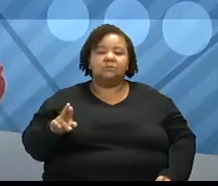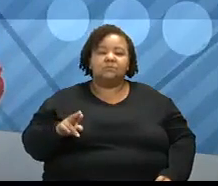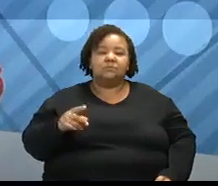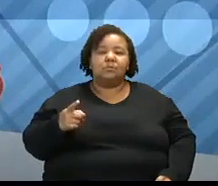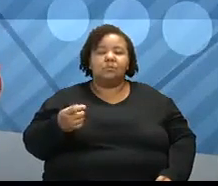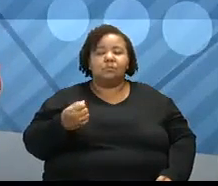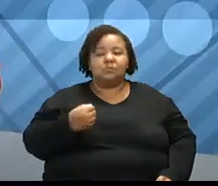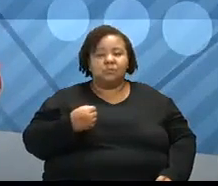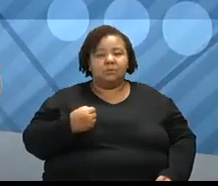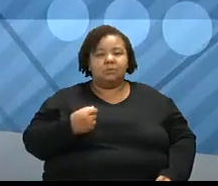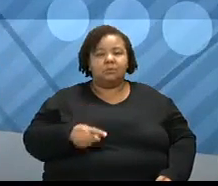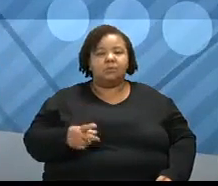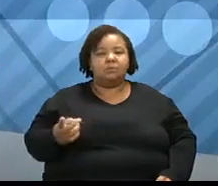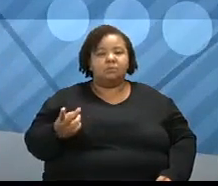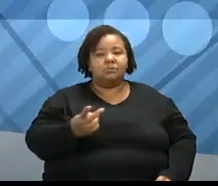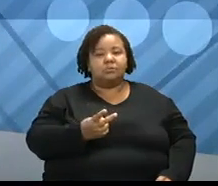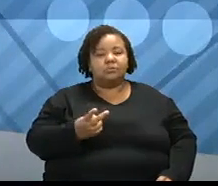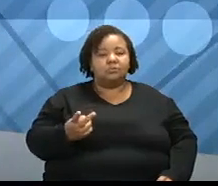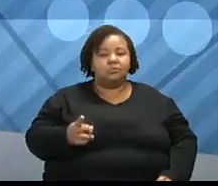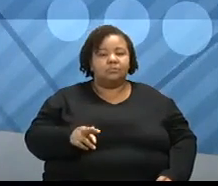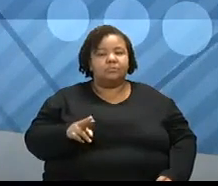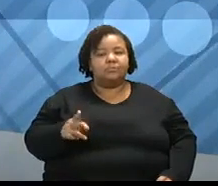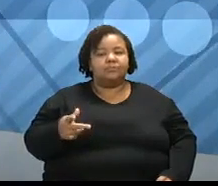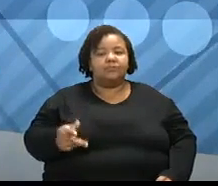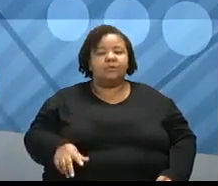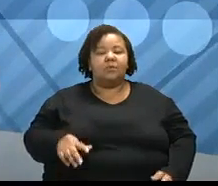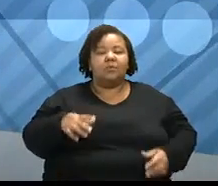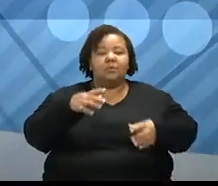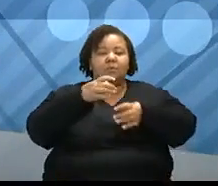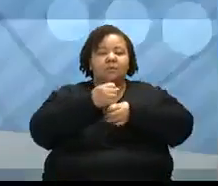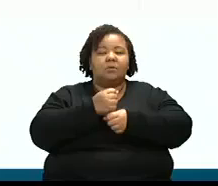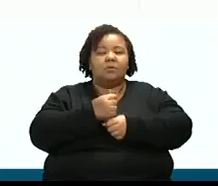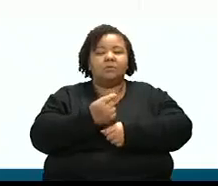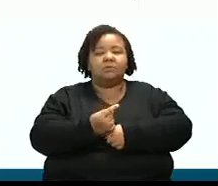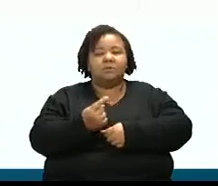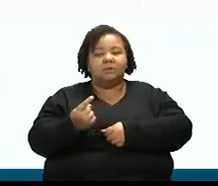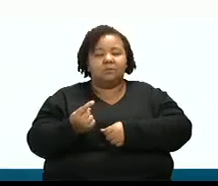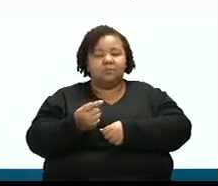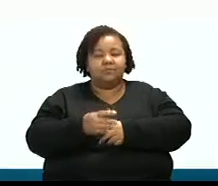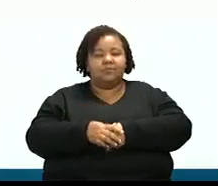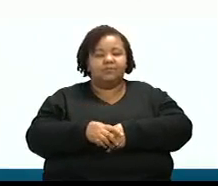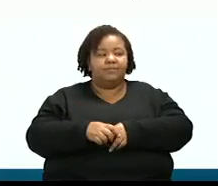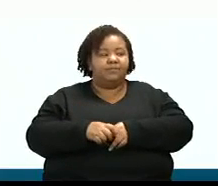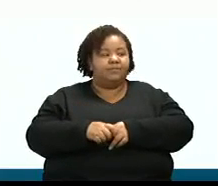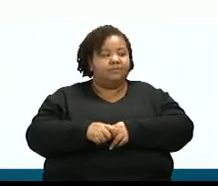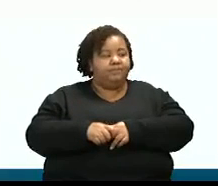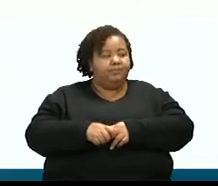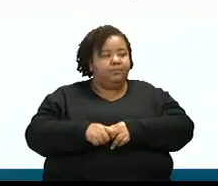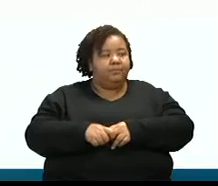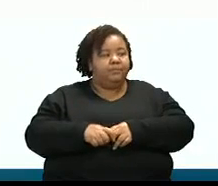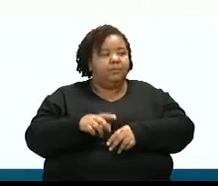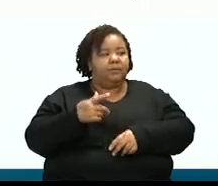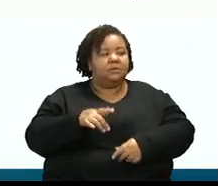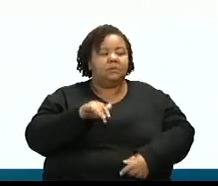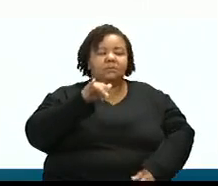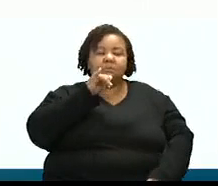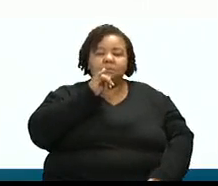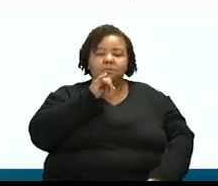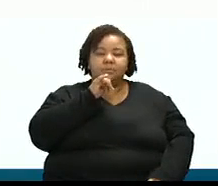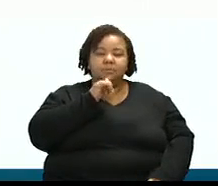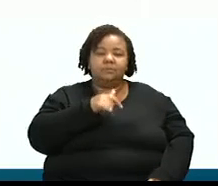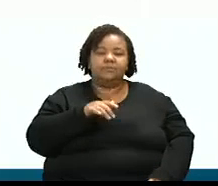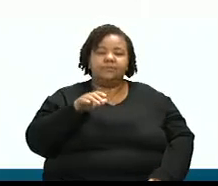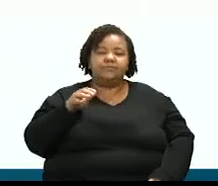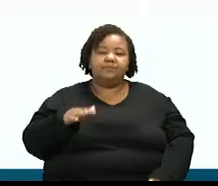de operadores. E como que nós calculamos agora cada um desses elementos? Aqui nós temos um exemplo de um